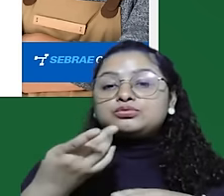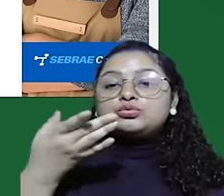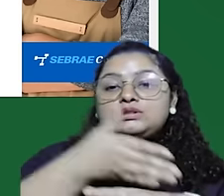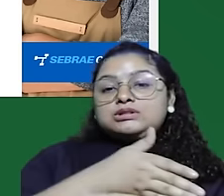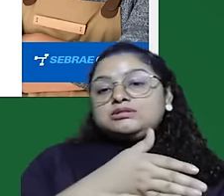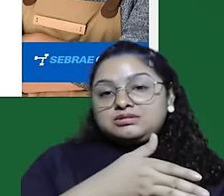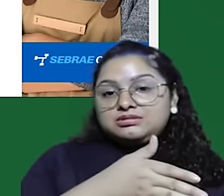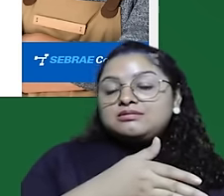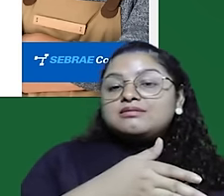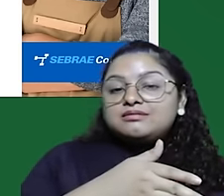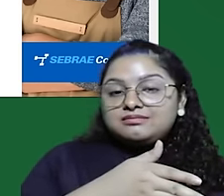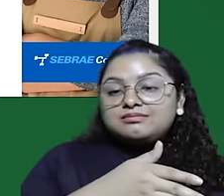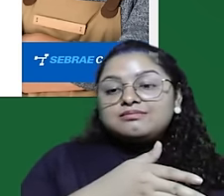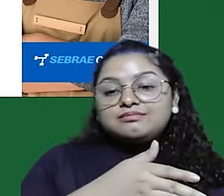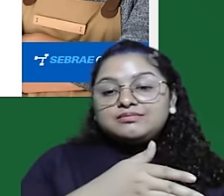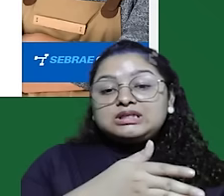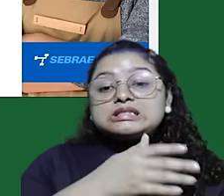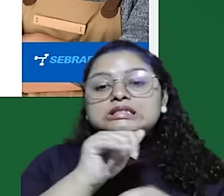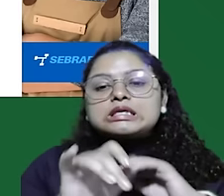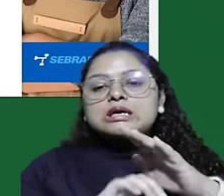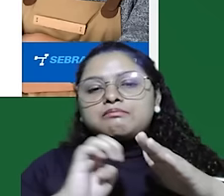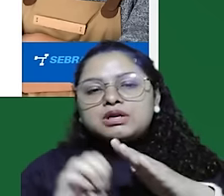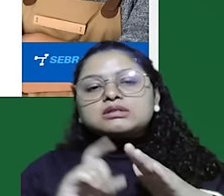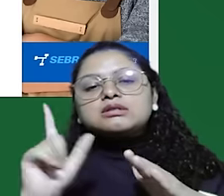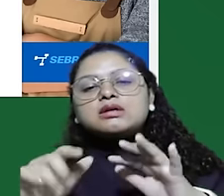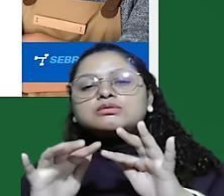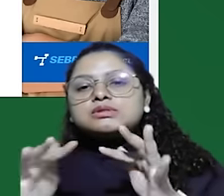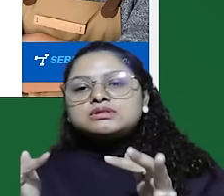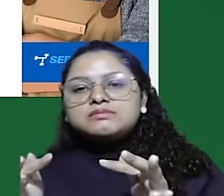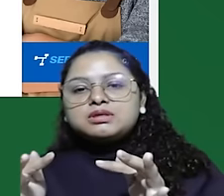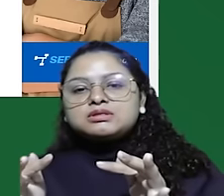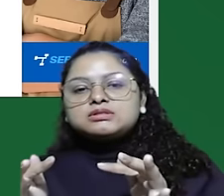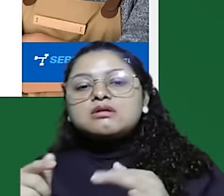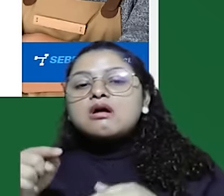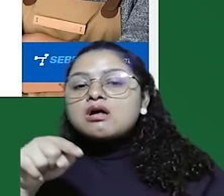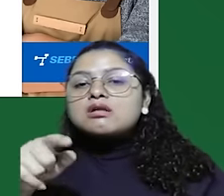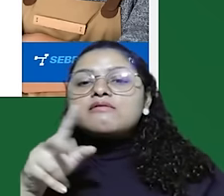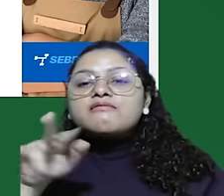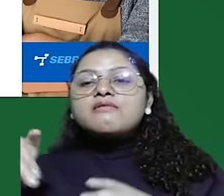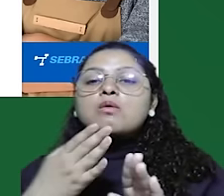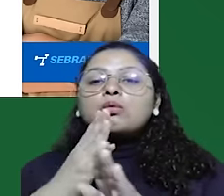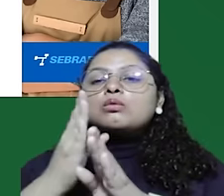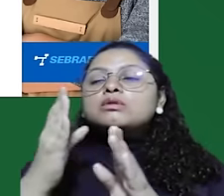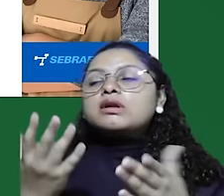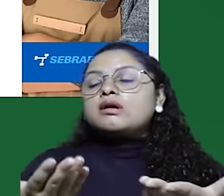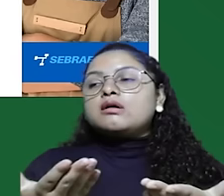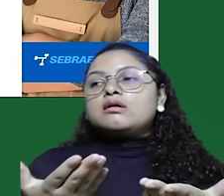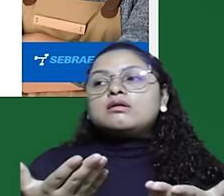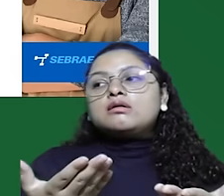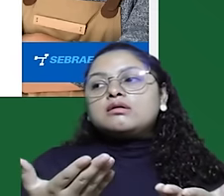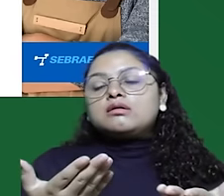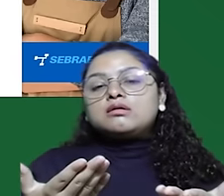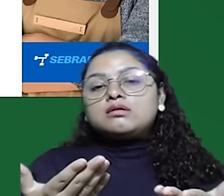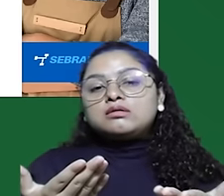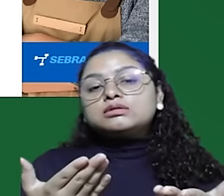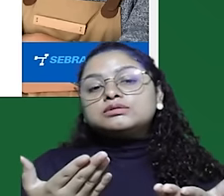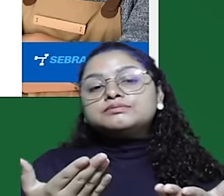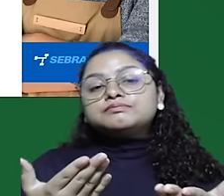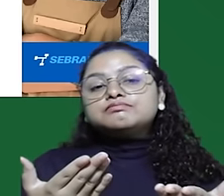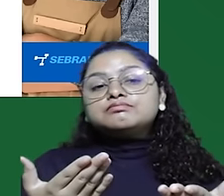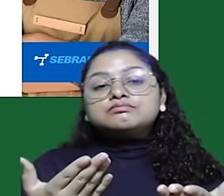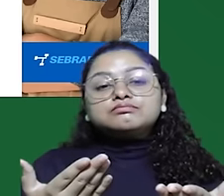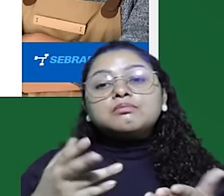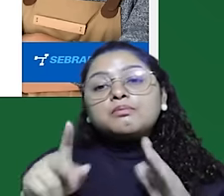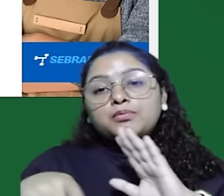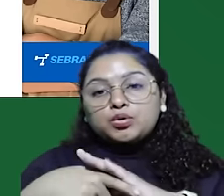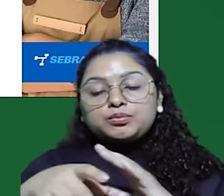acesso tá então se a empresa for do simples aqui você iria encontrar situações né do regime fiscal do